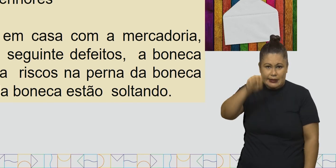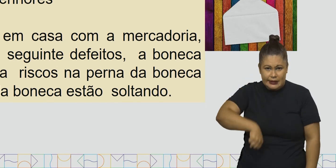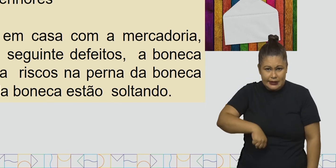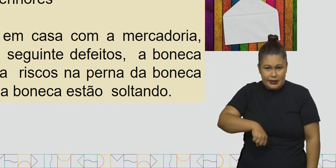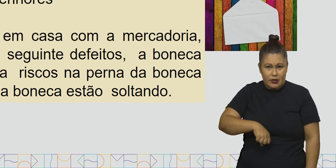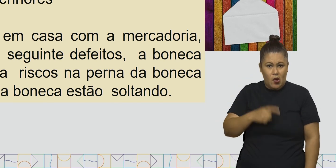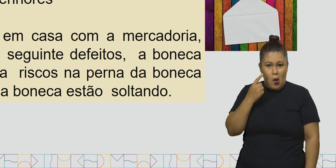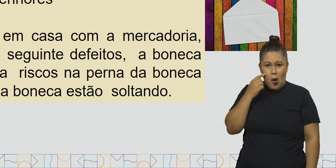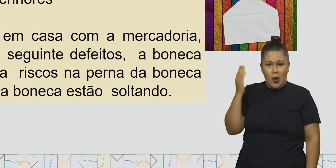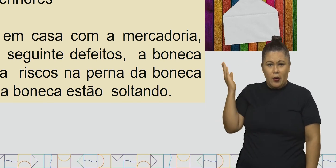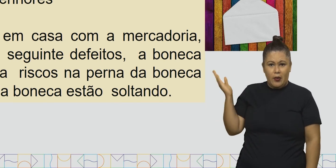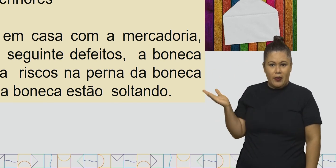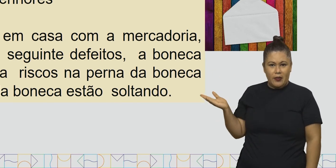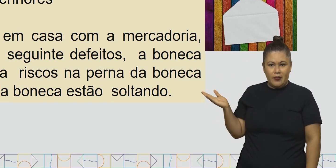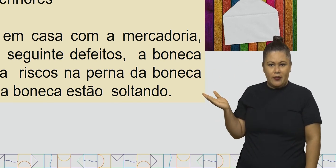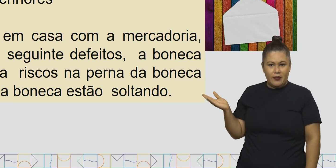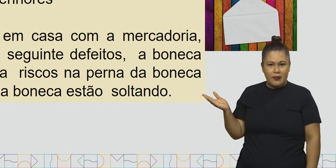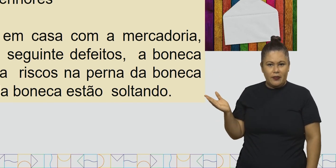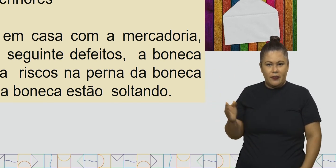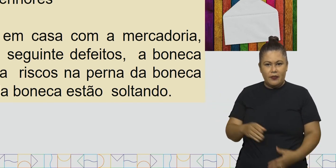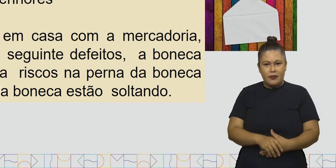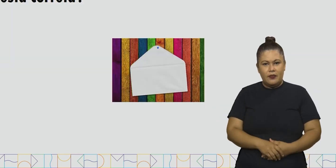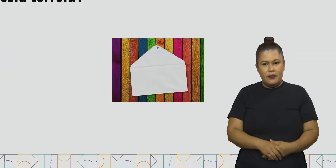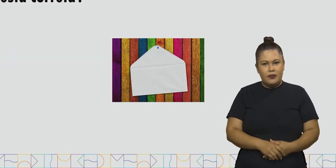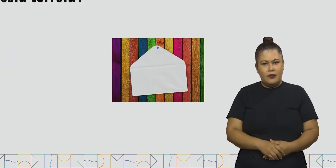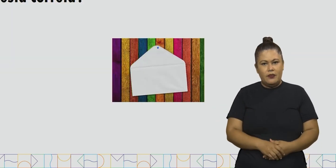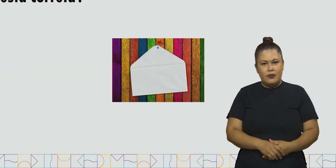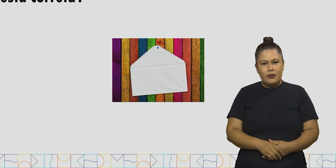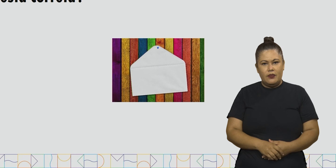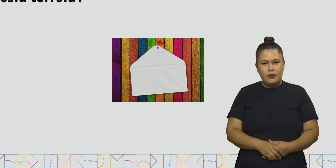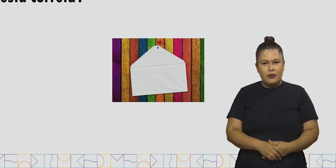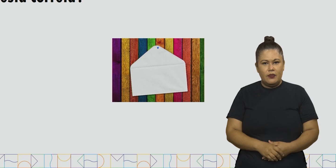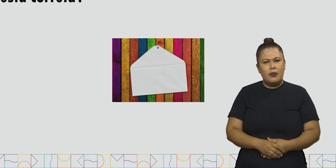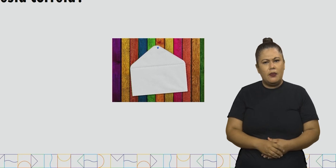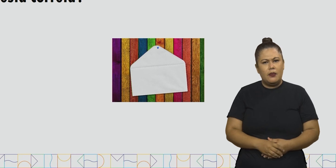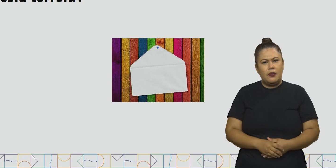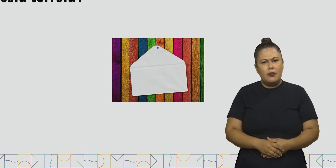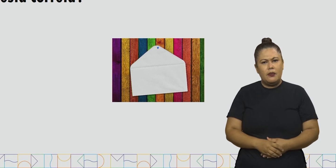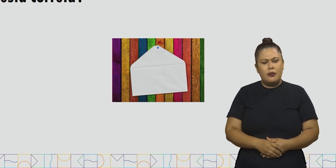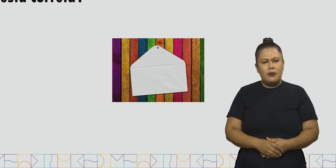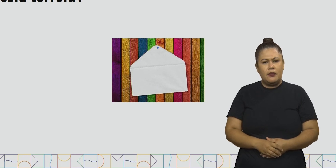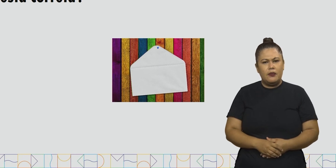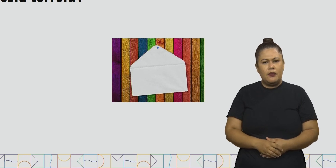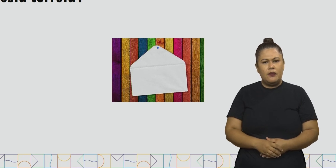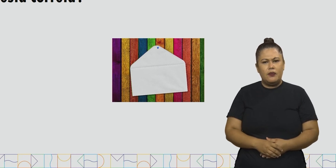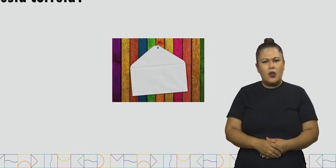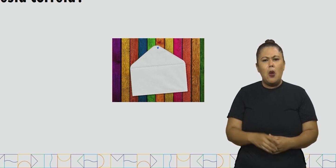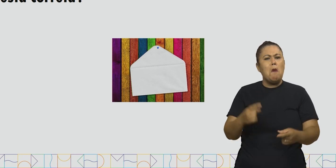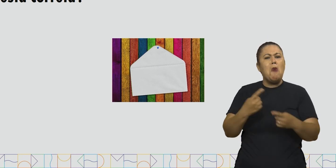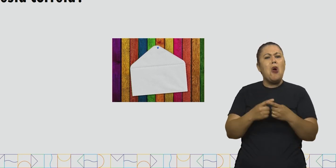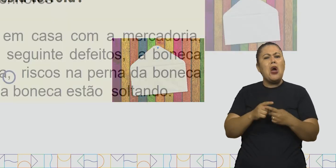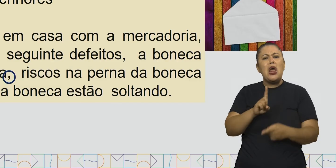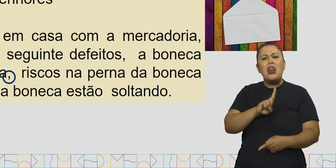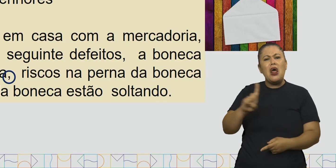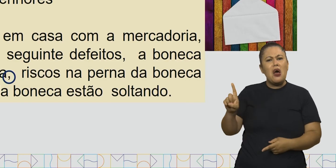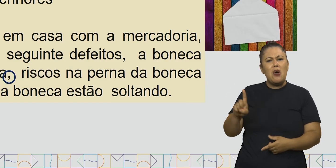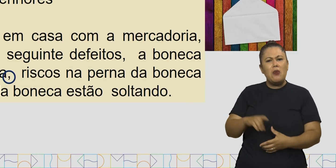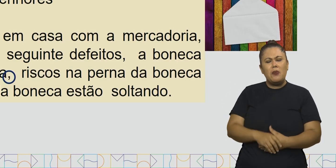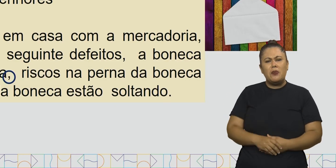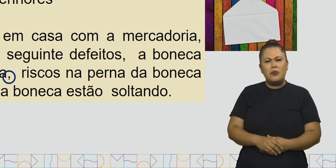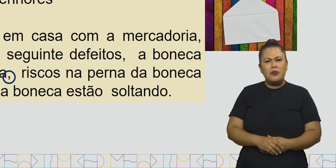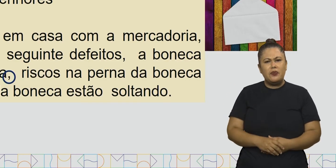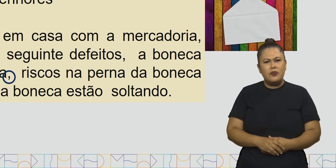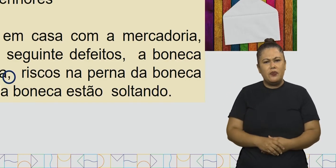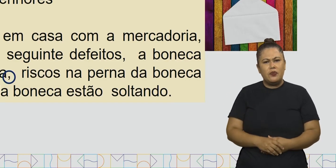gente? Vamos lá? A resposta? A resposta é não. Vamos verificar por que não?